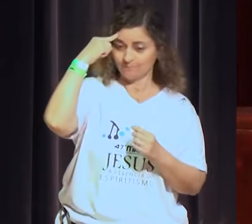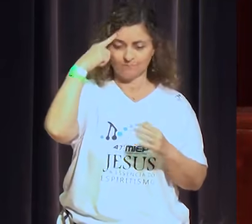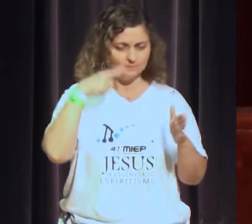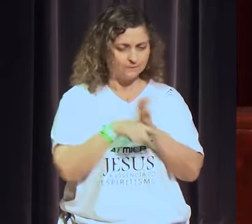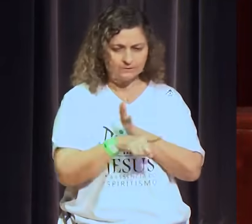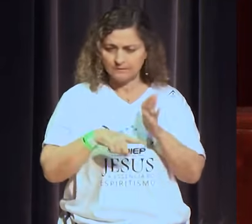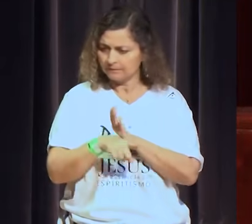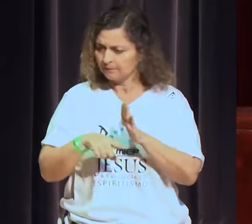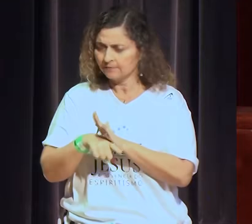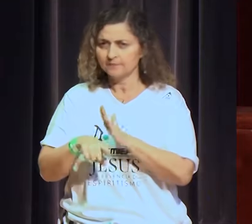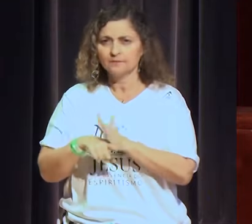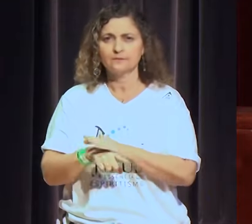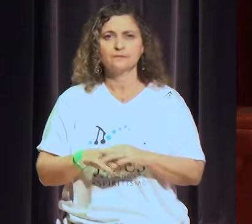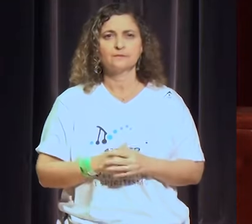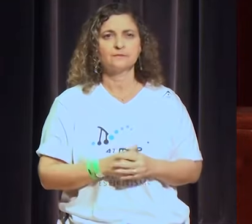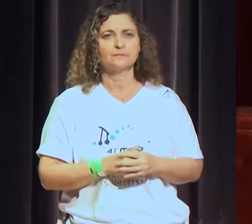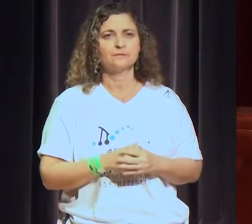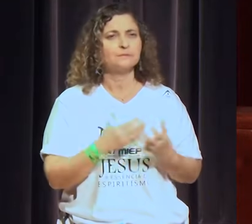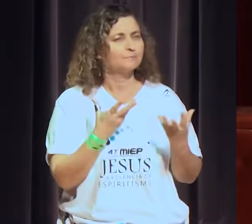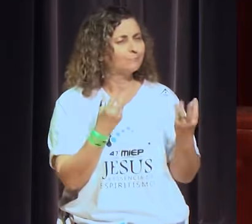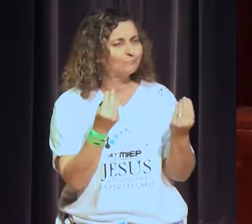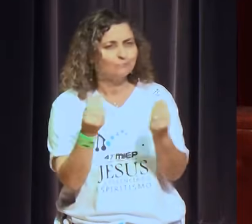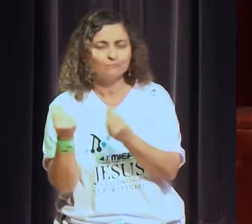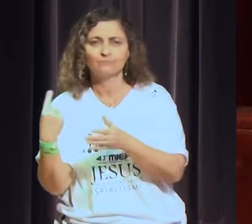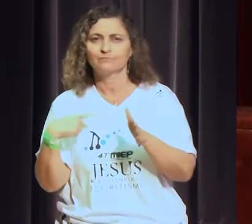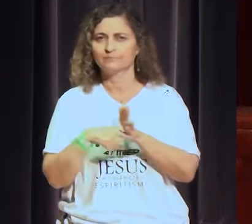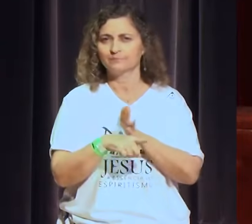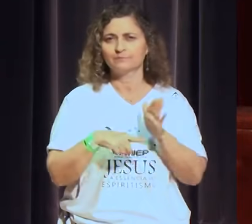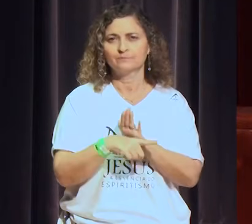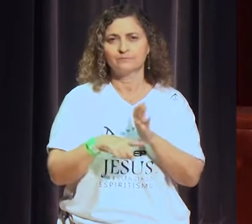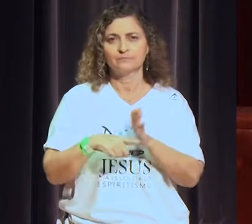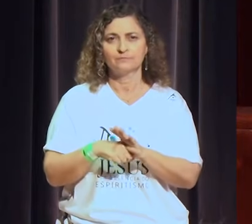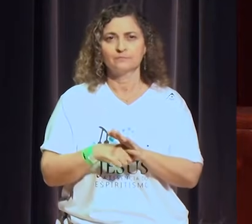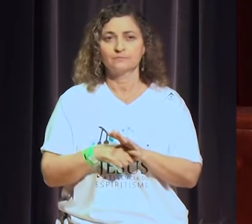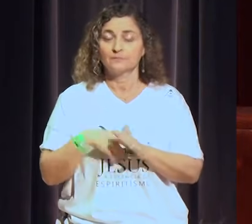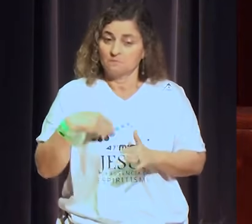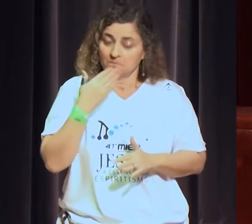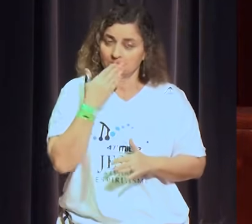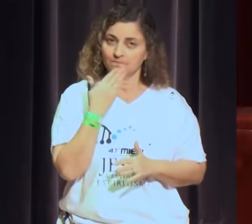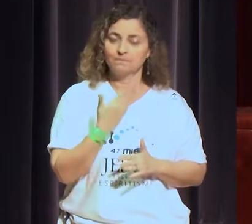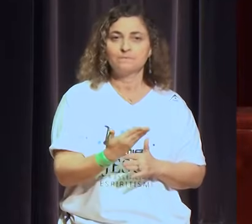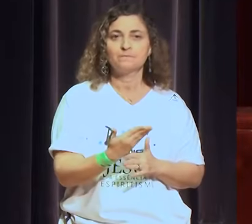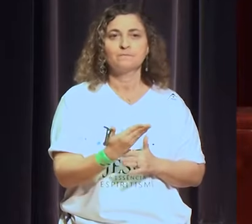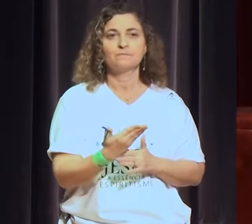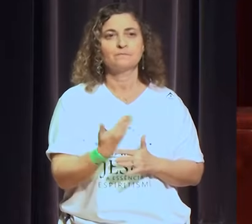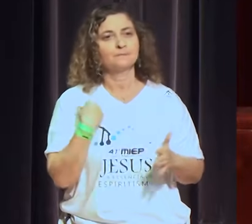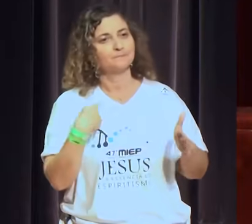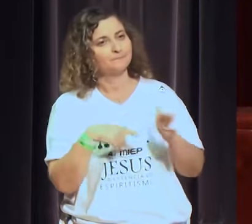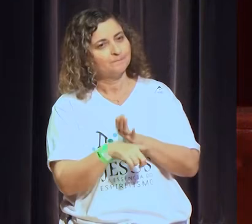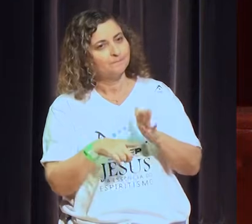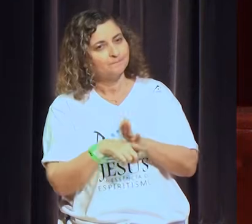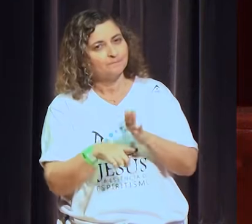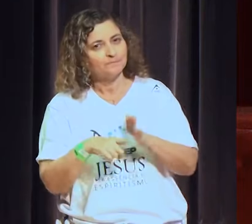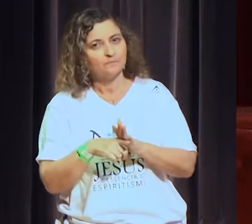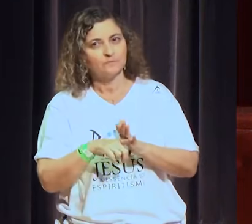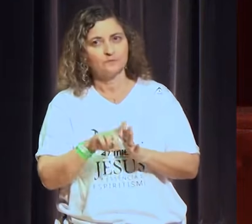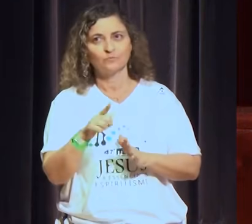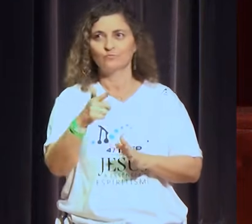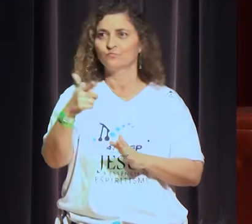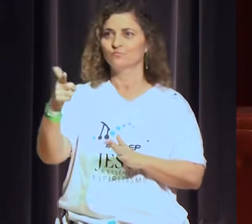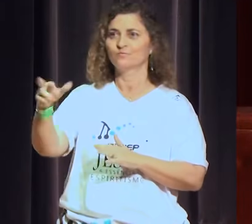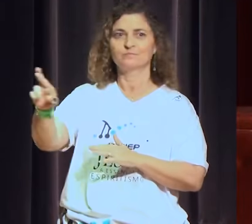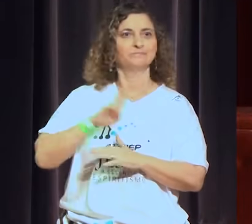Muitas perguntas. E, de preferência, perguntas sem